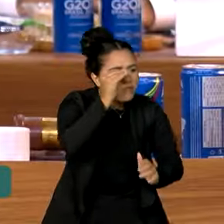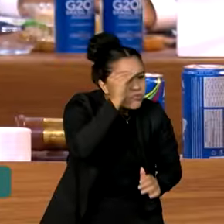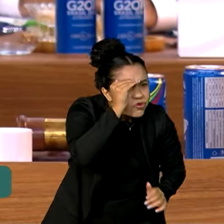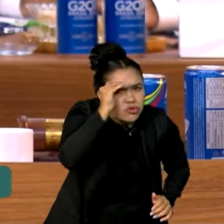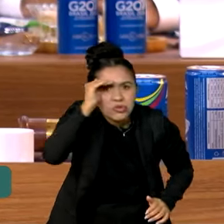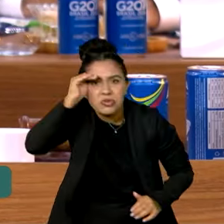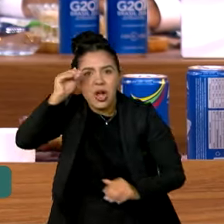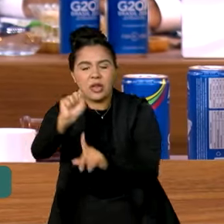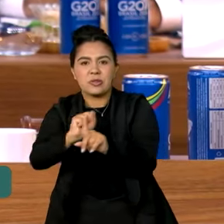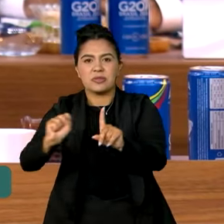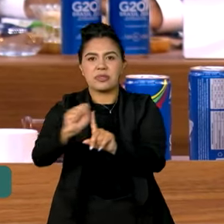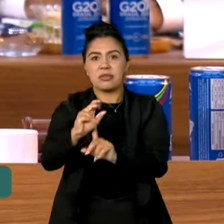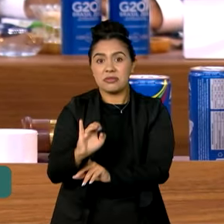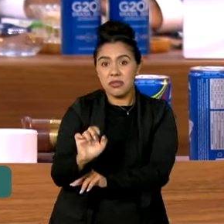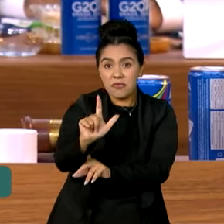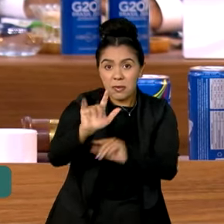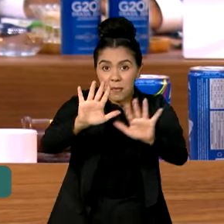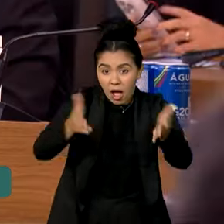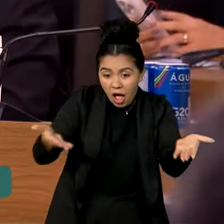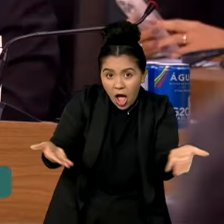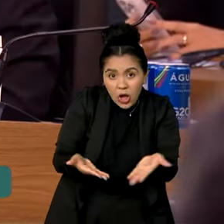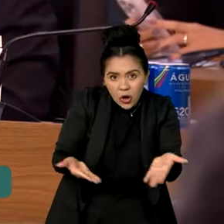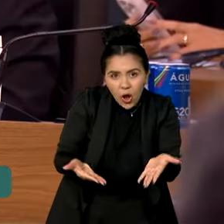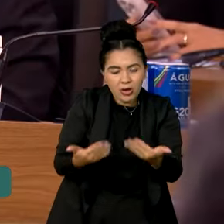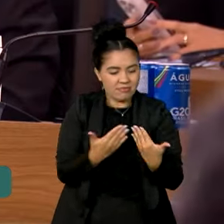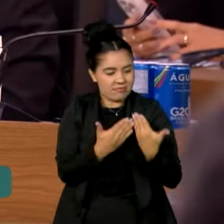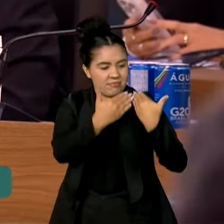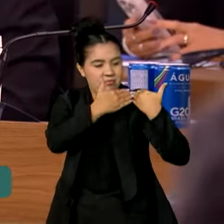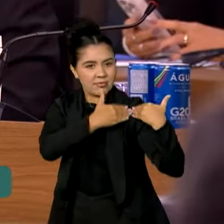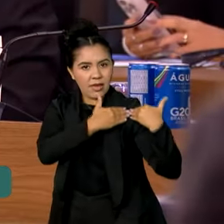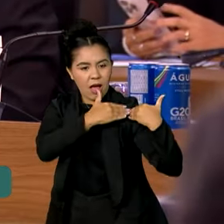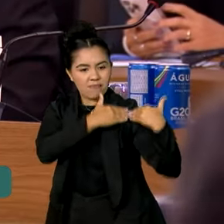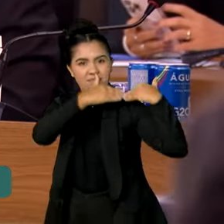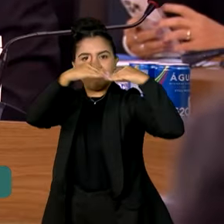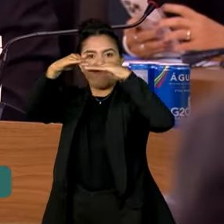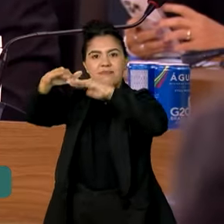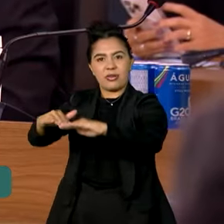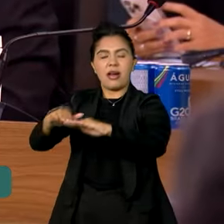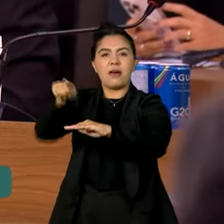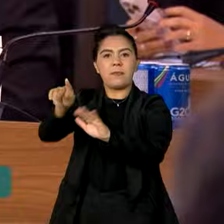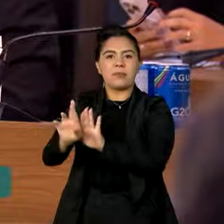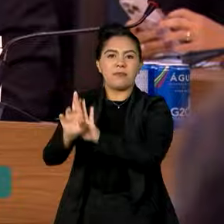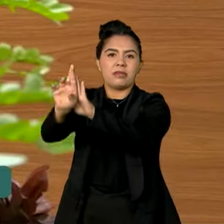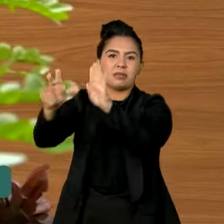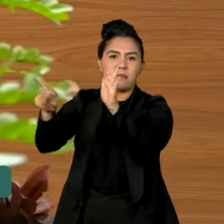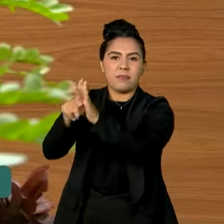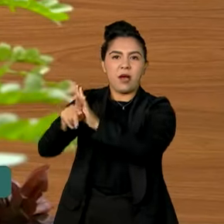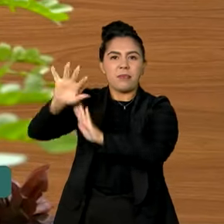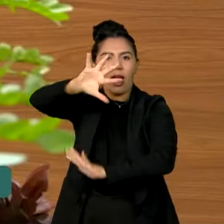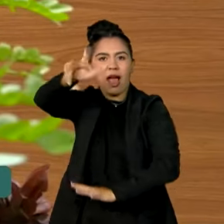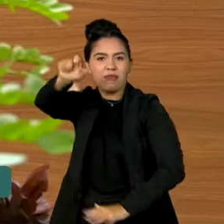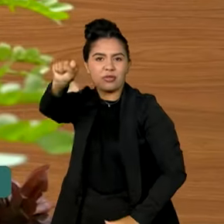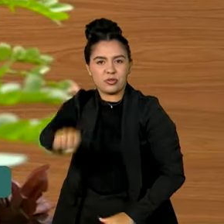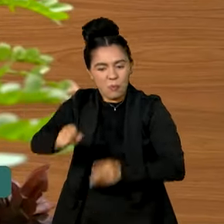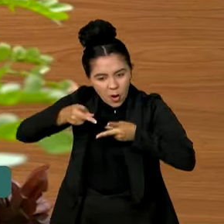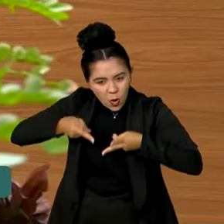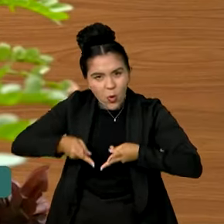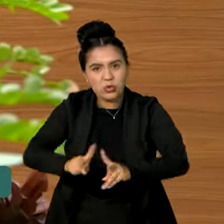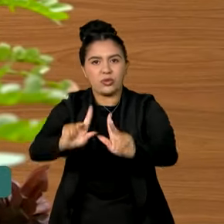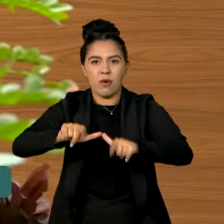civil. Agora, o Brasil passa para a África do Sul, a missão de continuar esse legado.